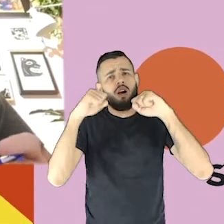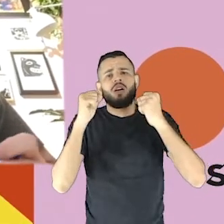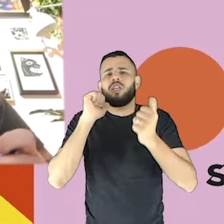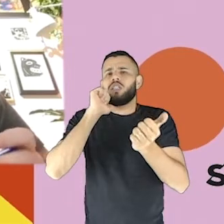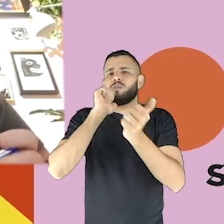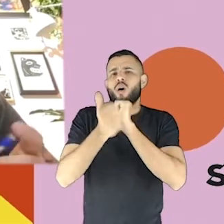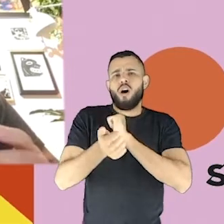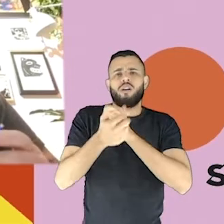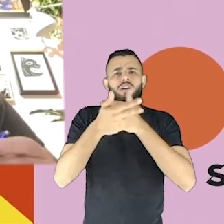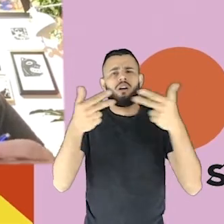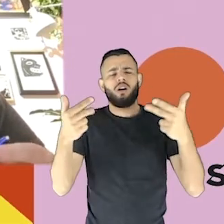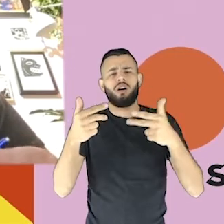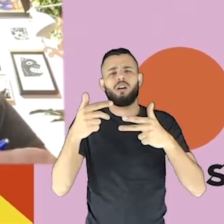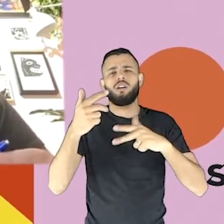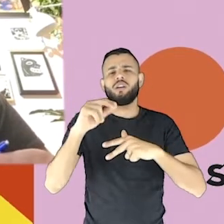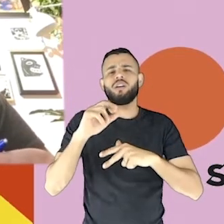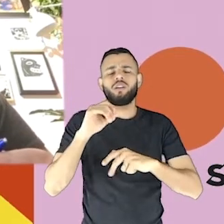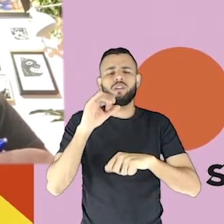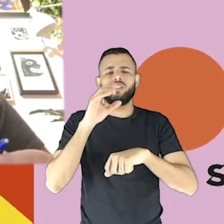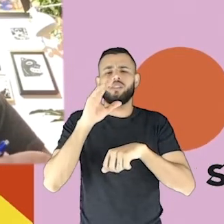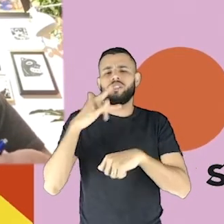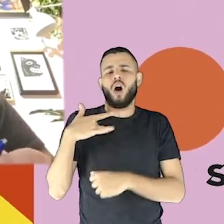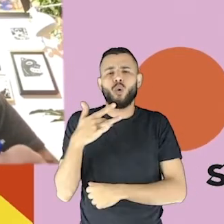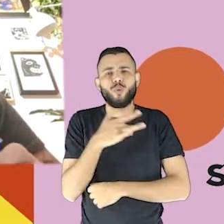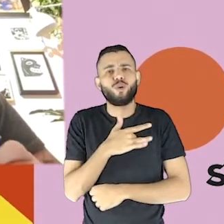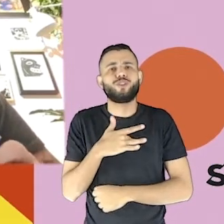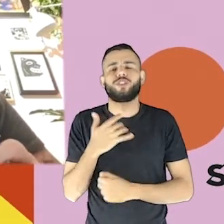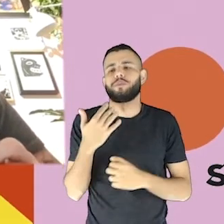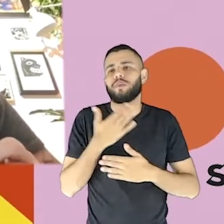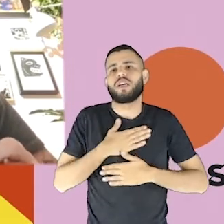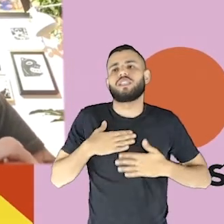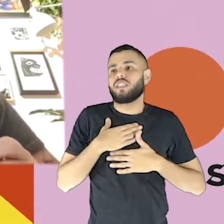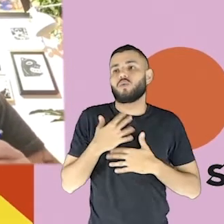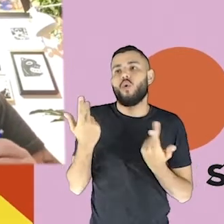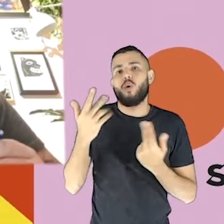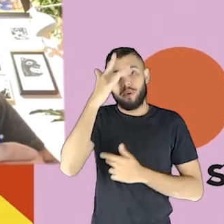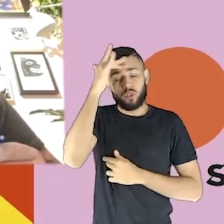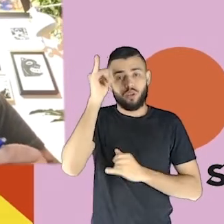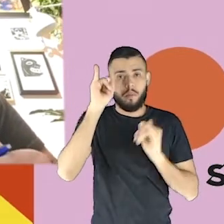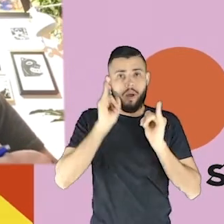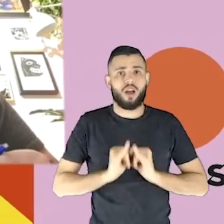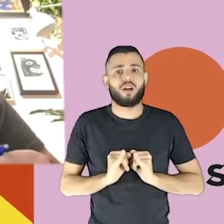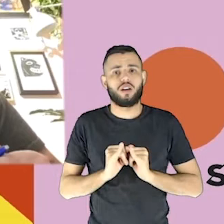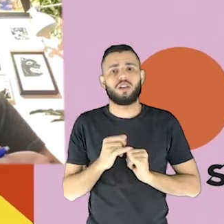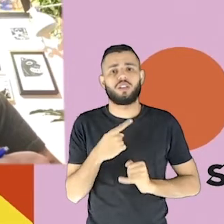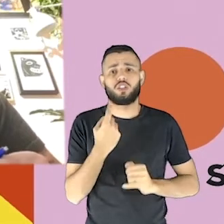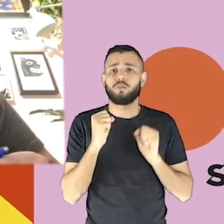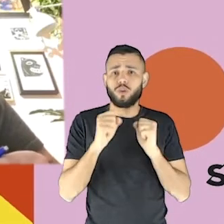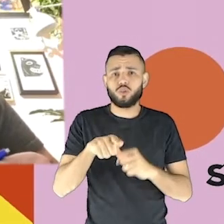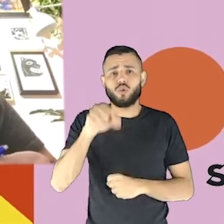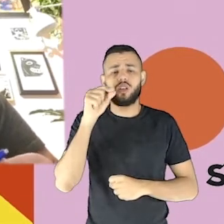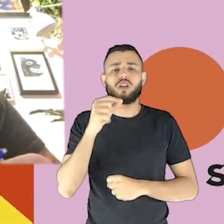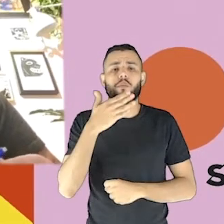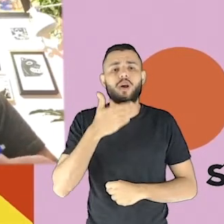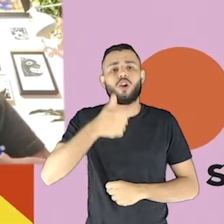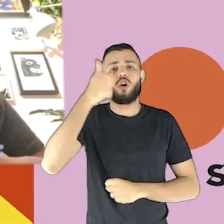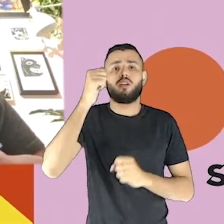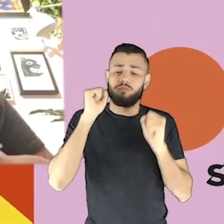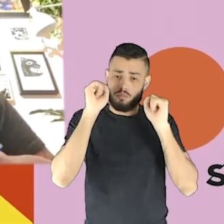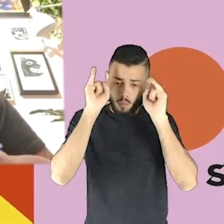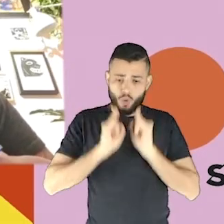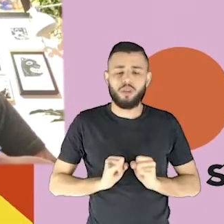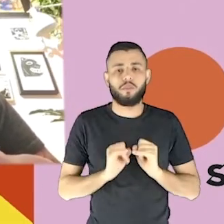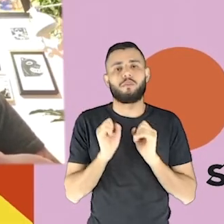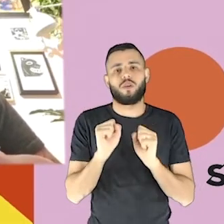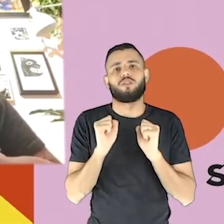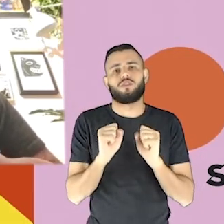física, um esporte, o que for, por saúde, por prazer, como uma pessoa magra. A gente só pode escolher o que for melhor para poder emagrecer.